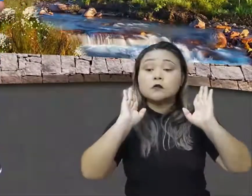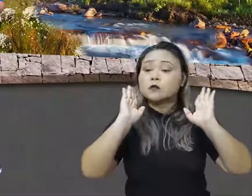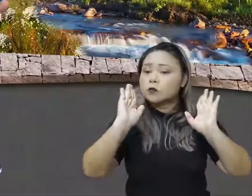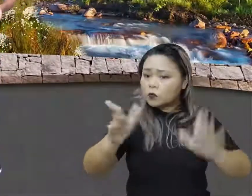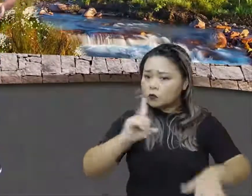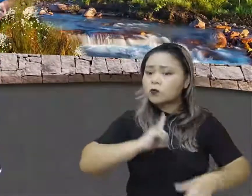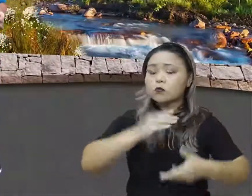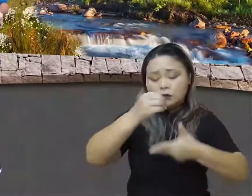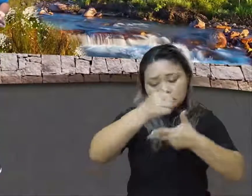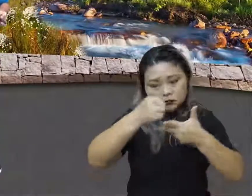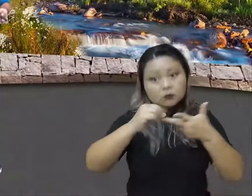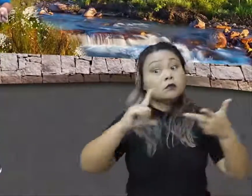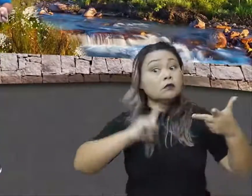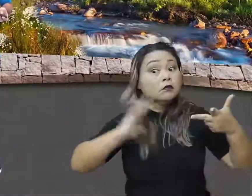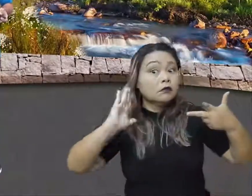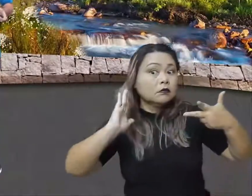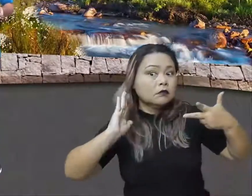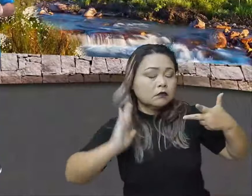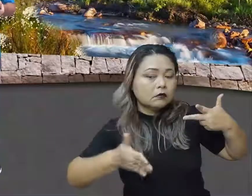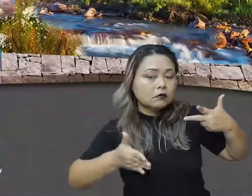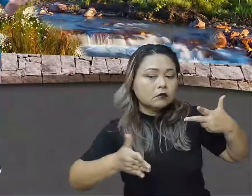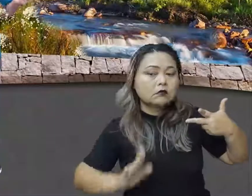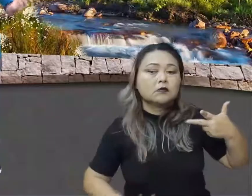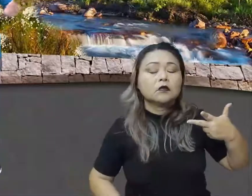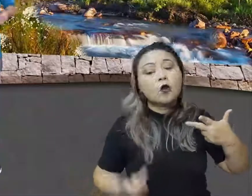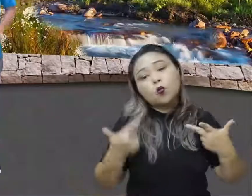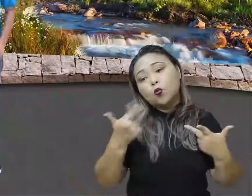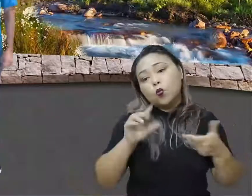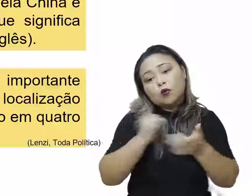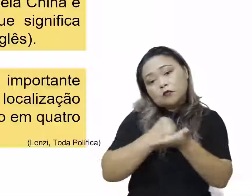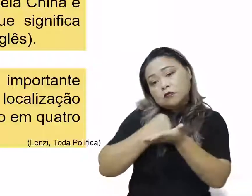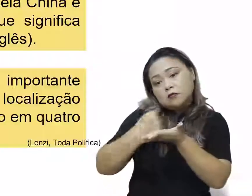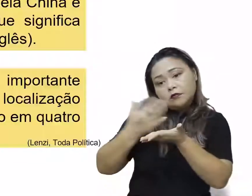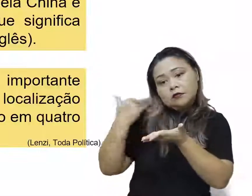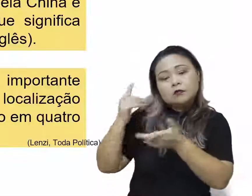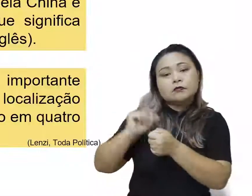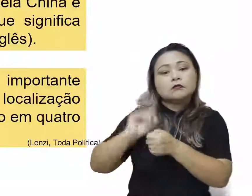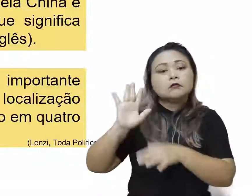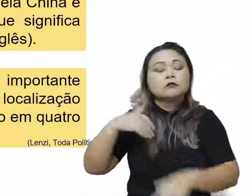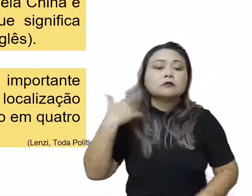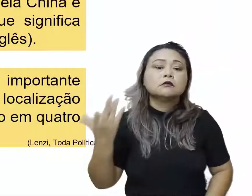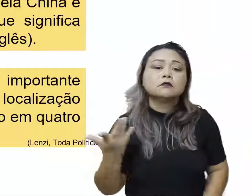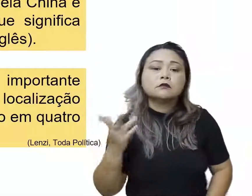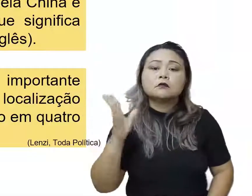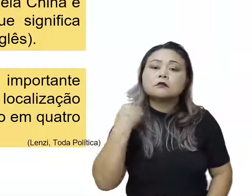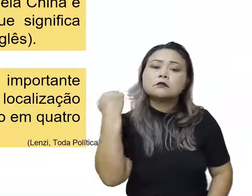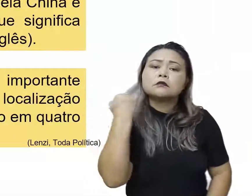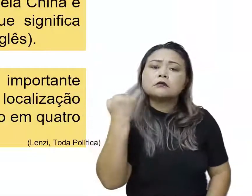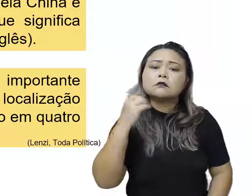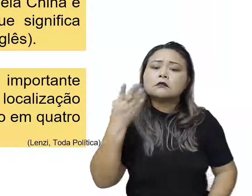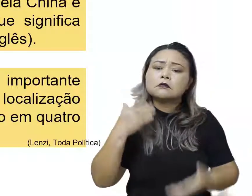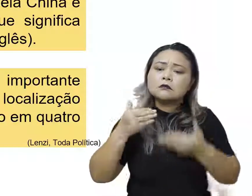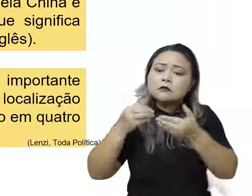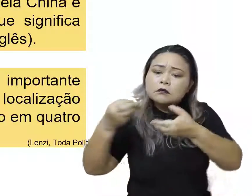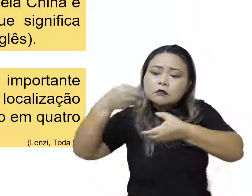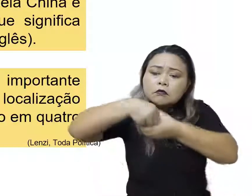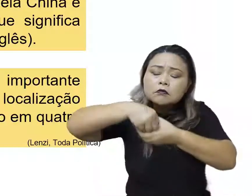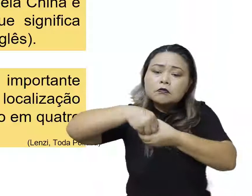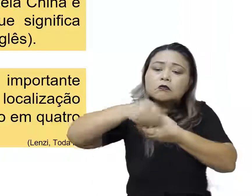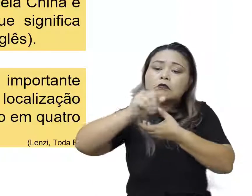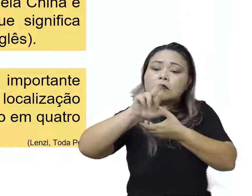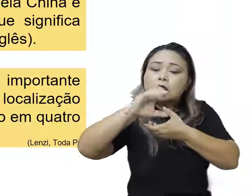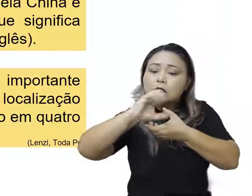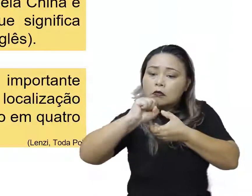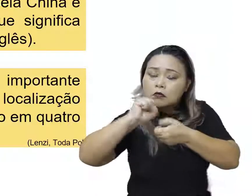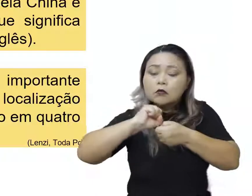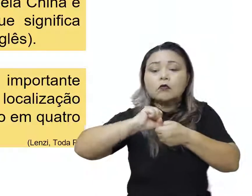presente no Enem? Já. Não vai ter mais não, que já foi. Aí, qual a importância da África do Sul